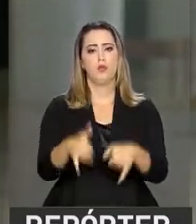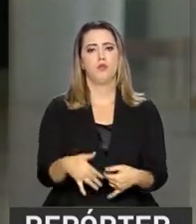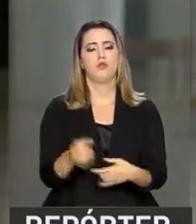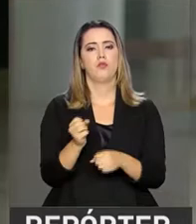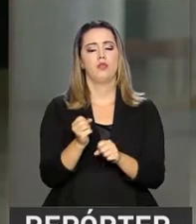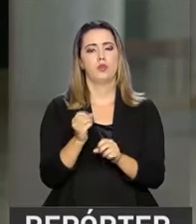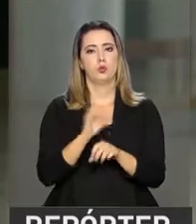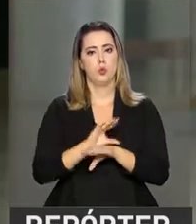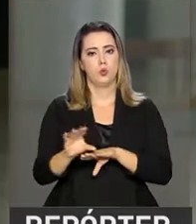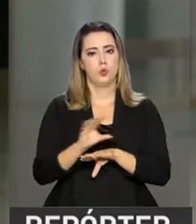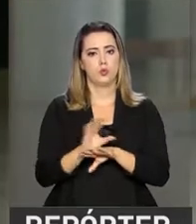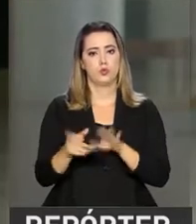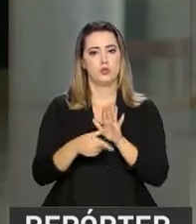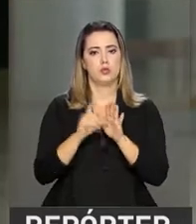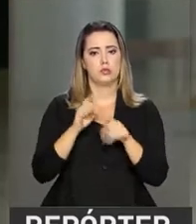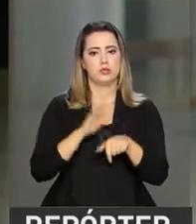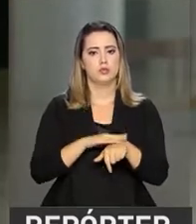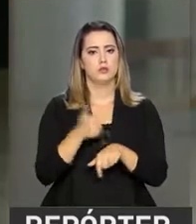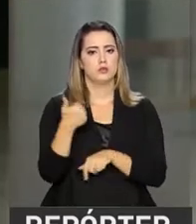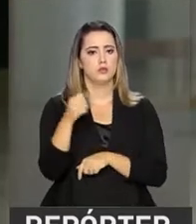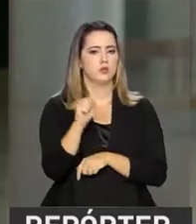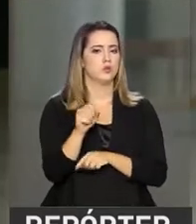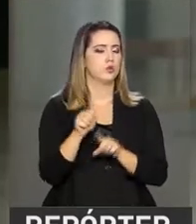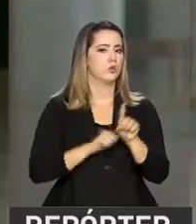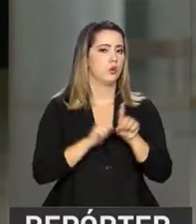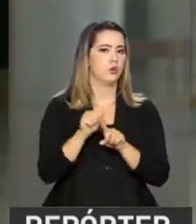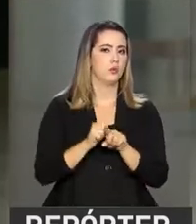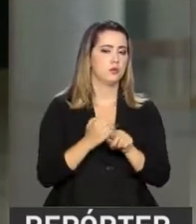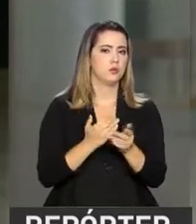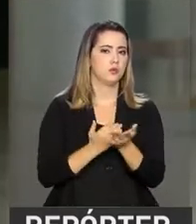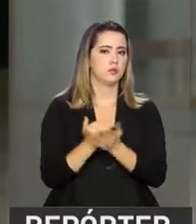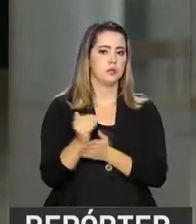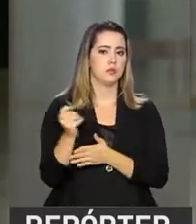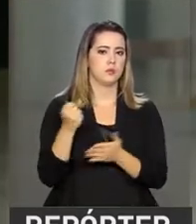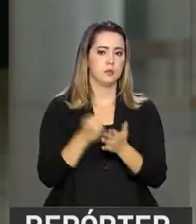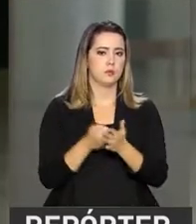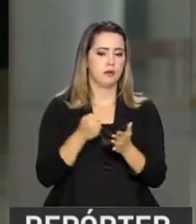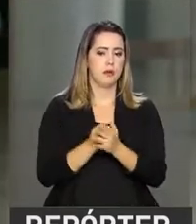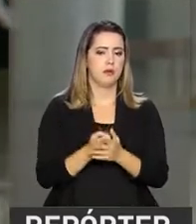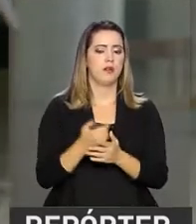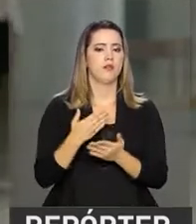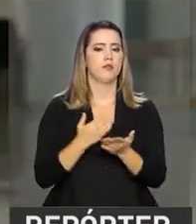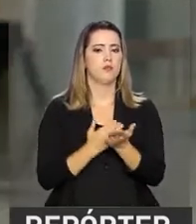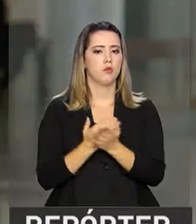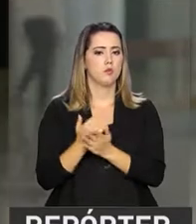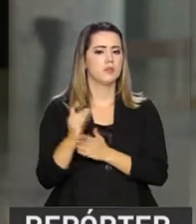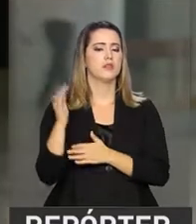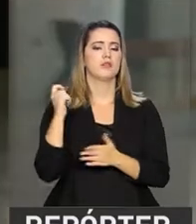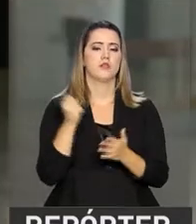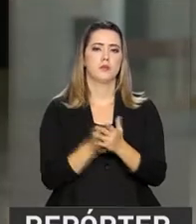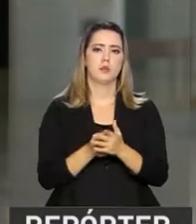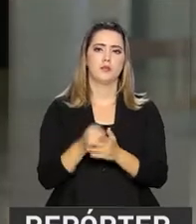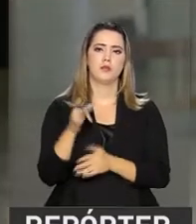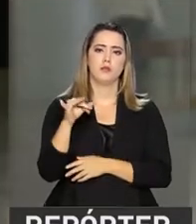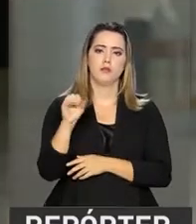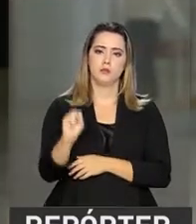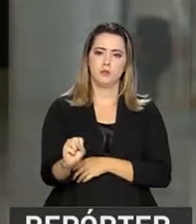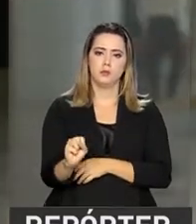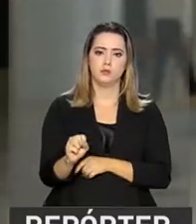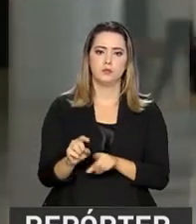término do curso havia uma carência de 18 meses para o para que o estudante começasse a pagar esse